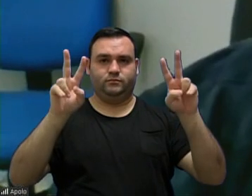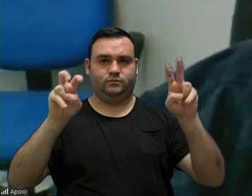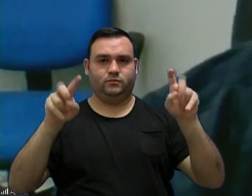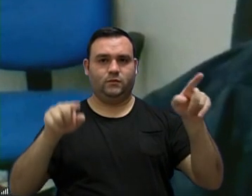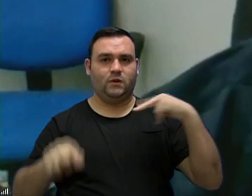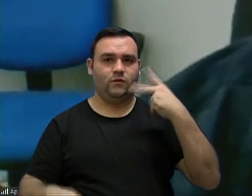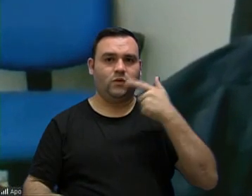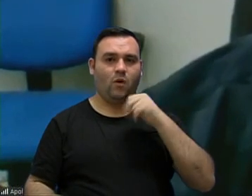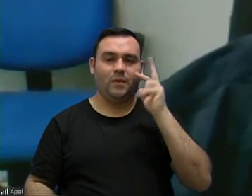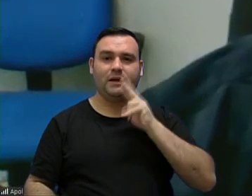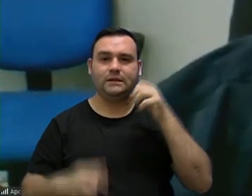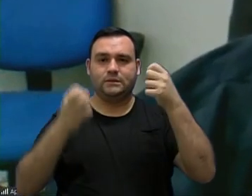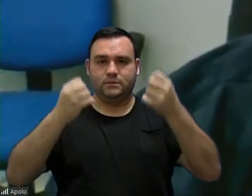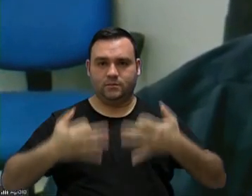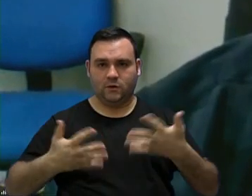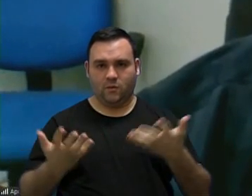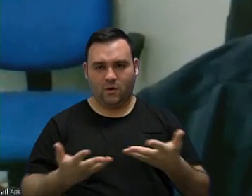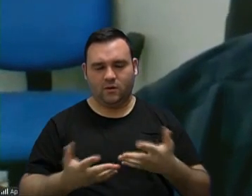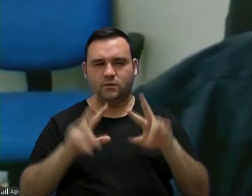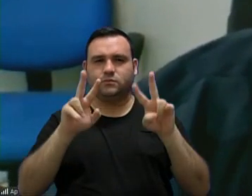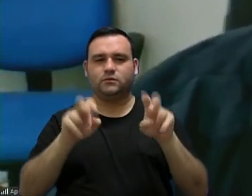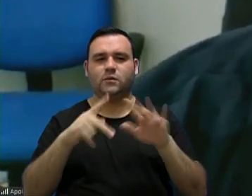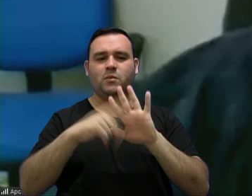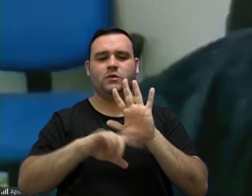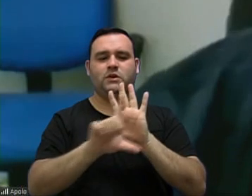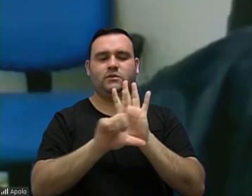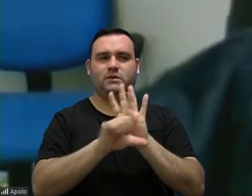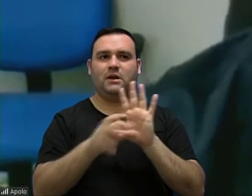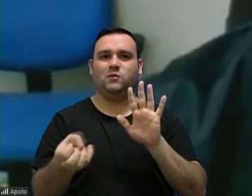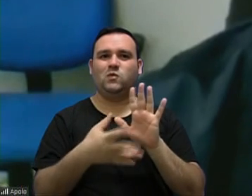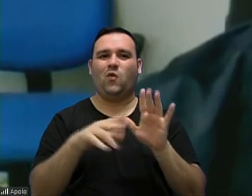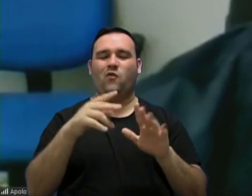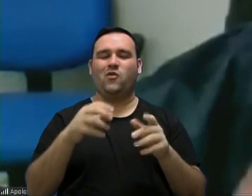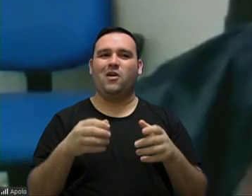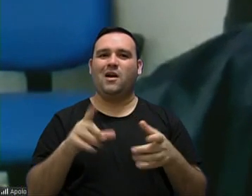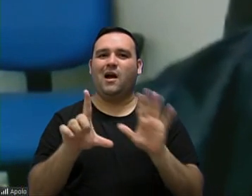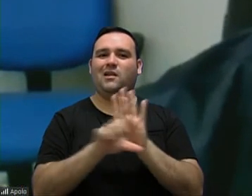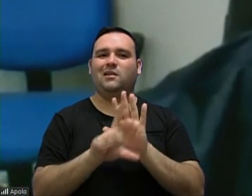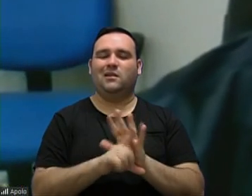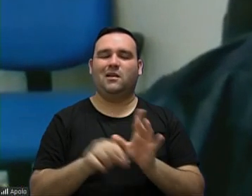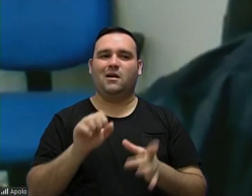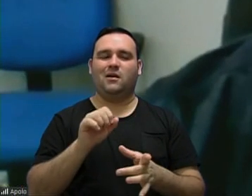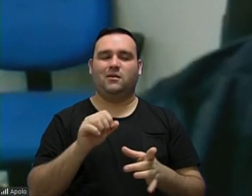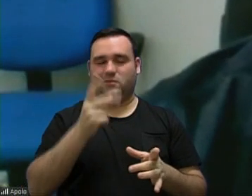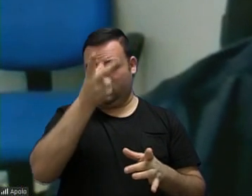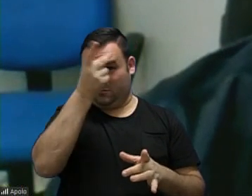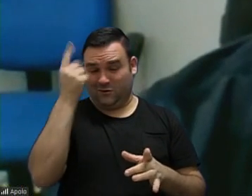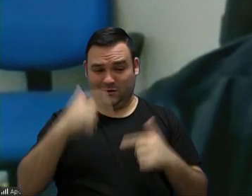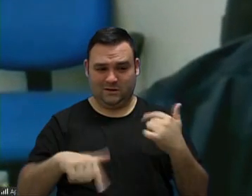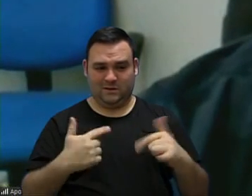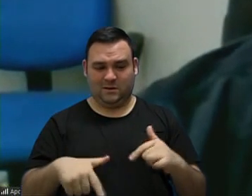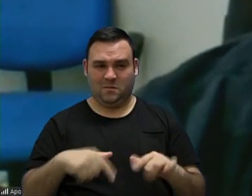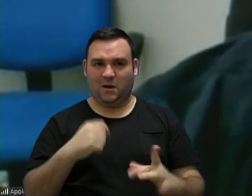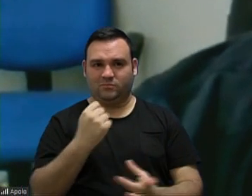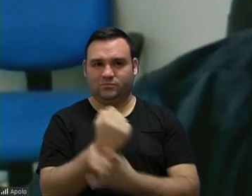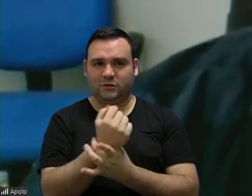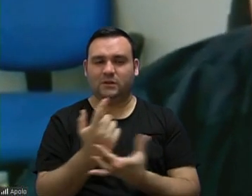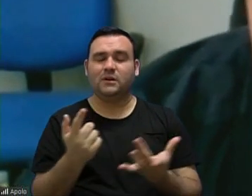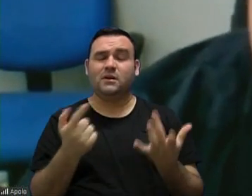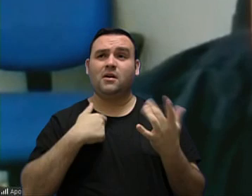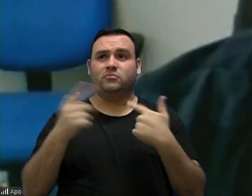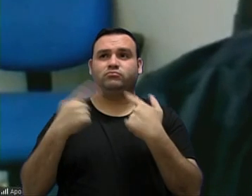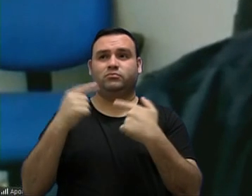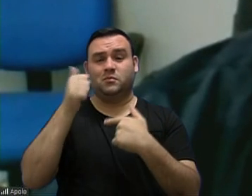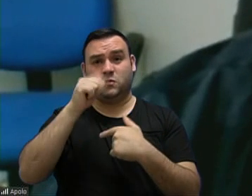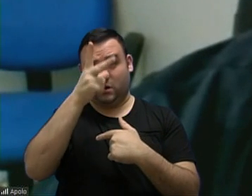o vereador Renan trouxe aí, com respeito a esse projeto em pauta, eu estive conversando lá com a prefeita sobre esse assunto e